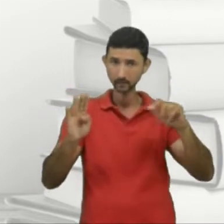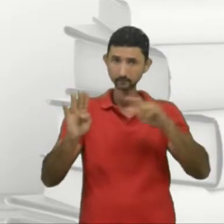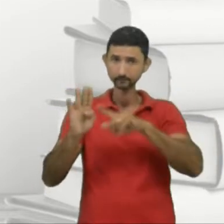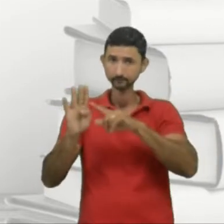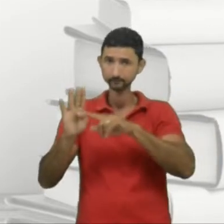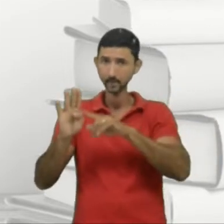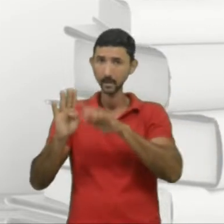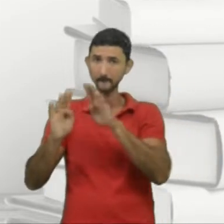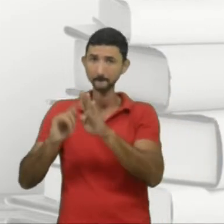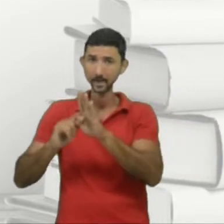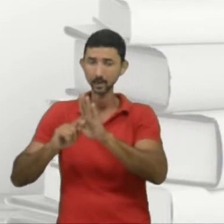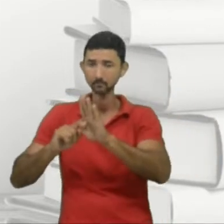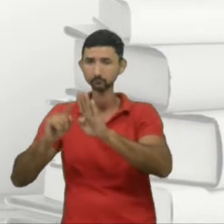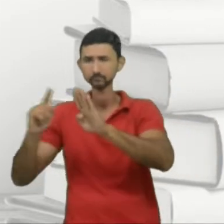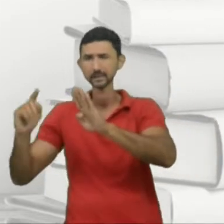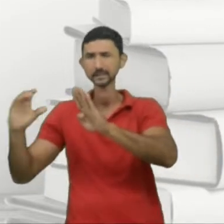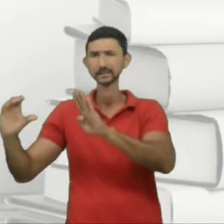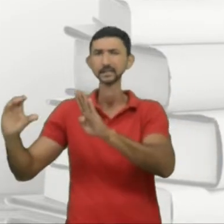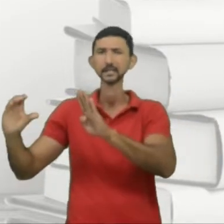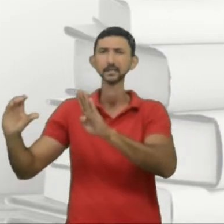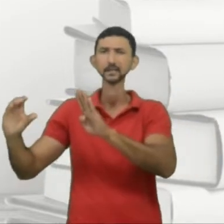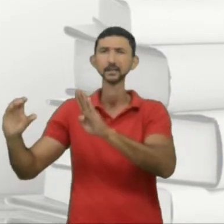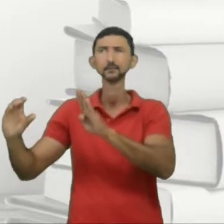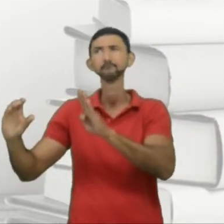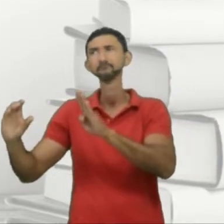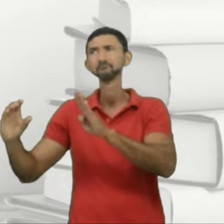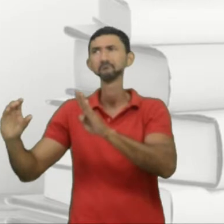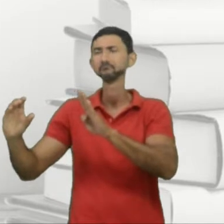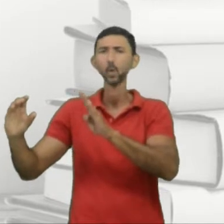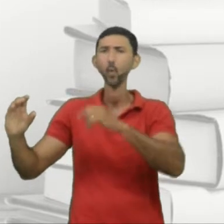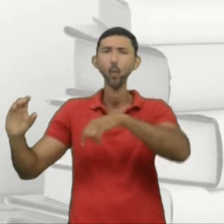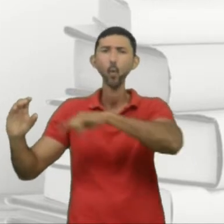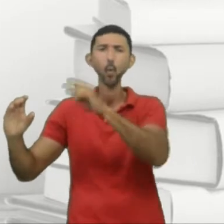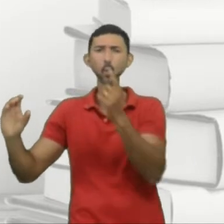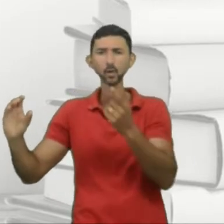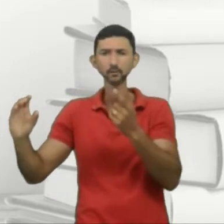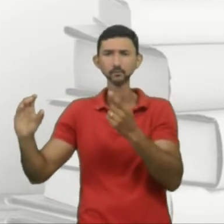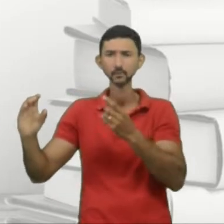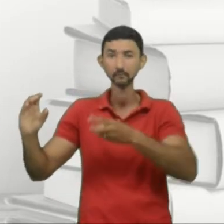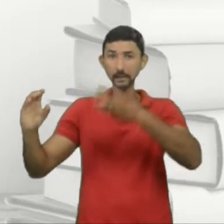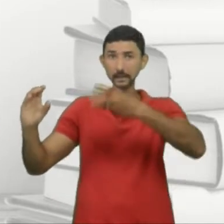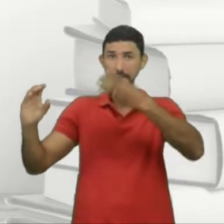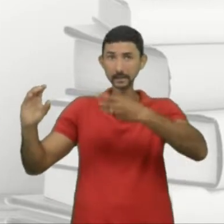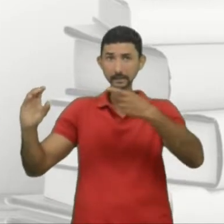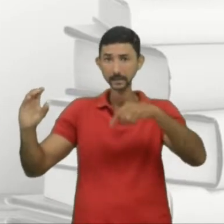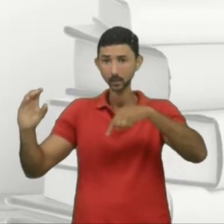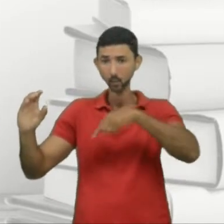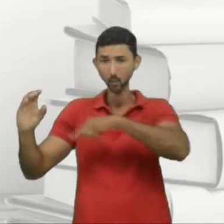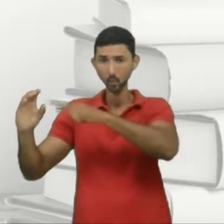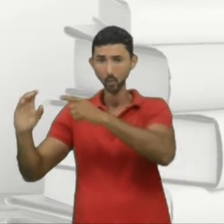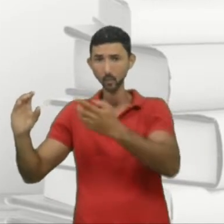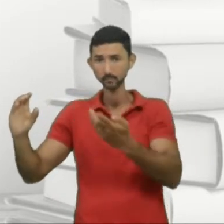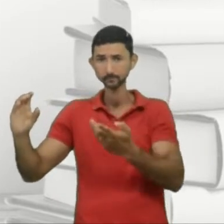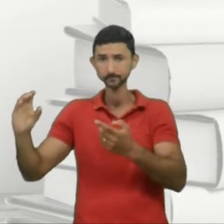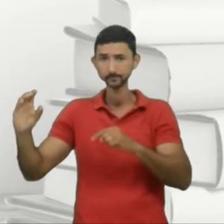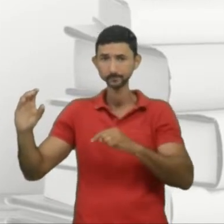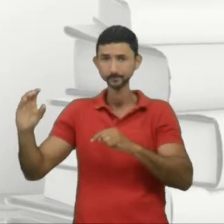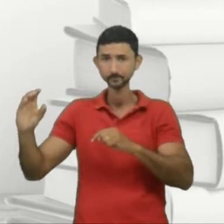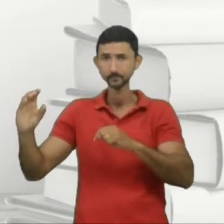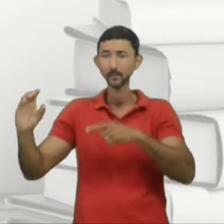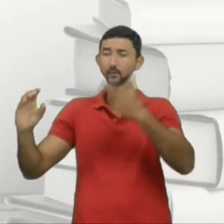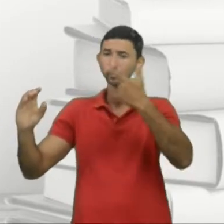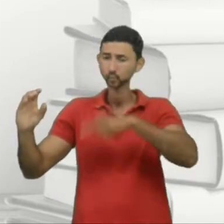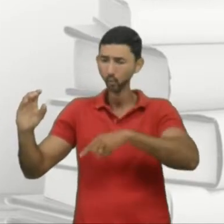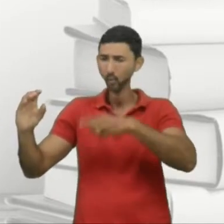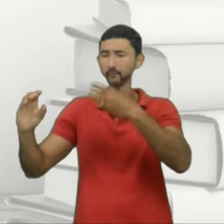cidade C. Mas aí você fala, não vou por nenhum desses dois, vou por esse terceiro caminho aqui. E aí você tem